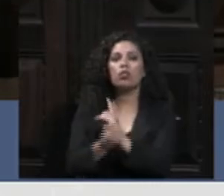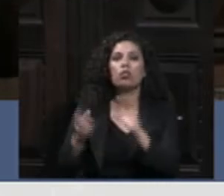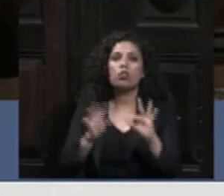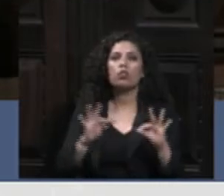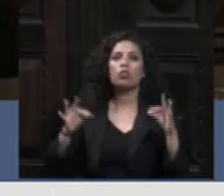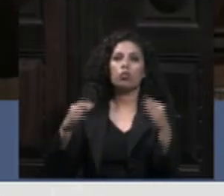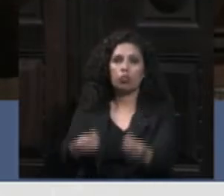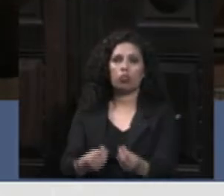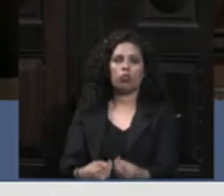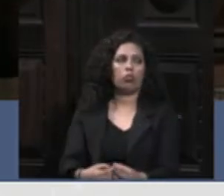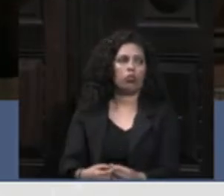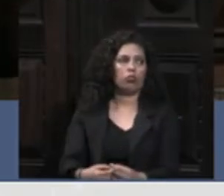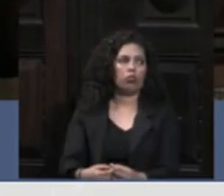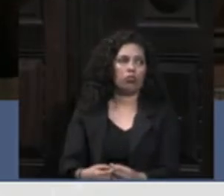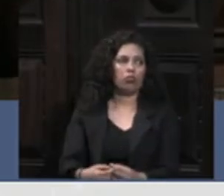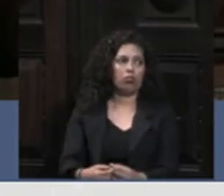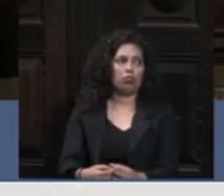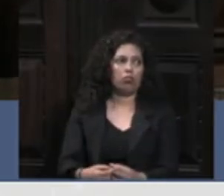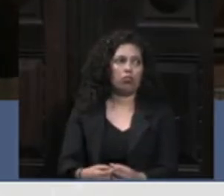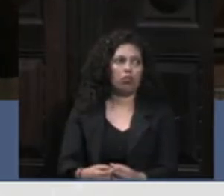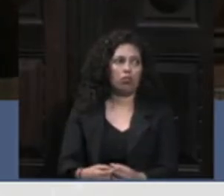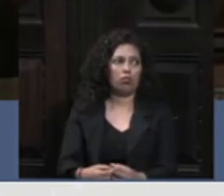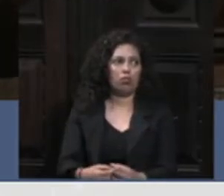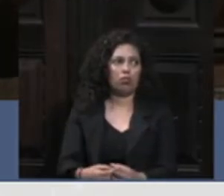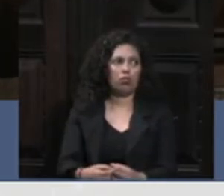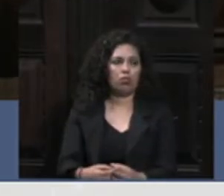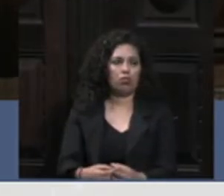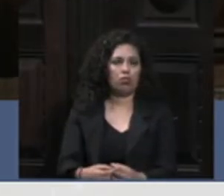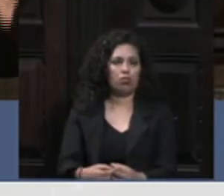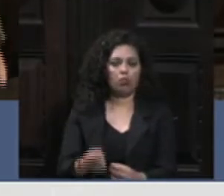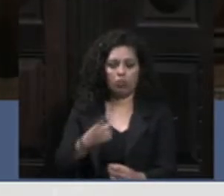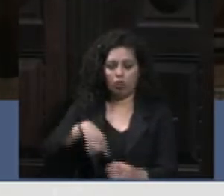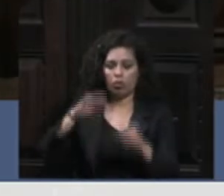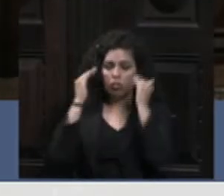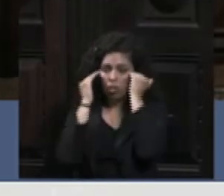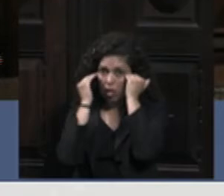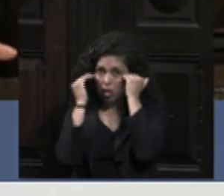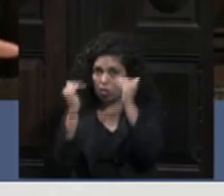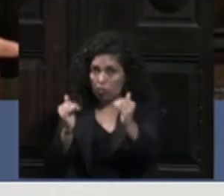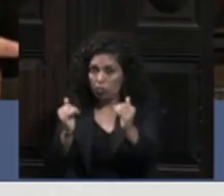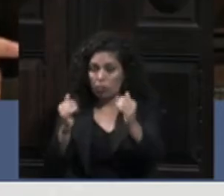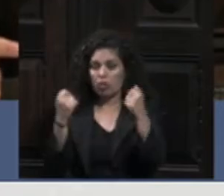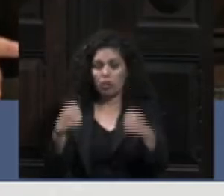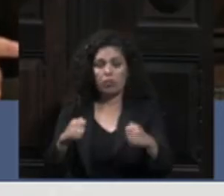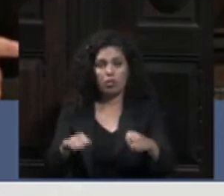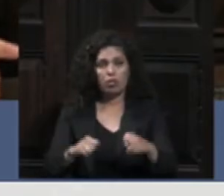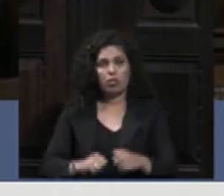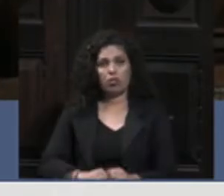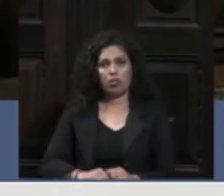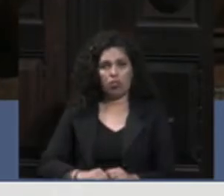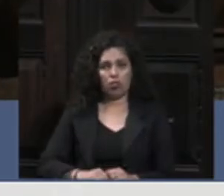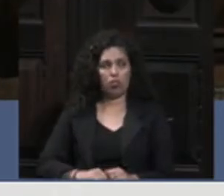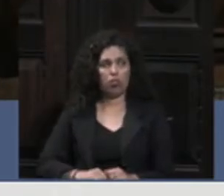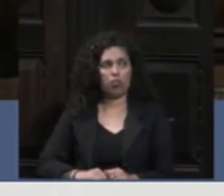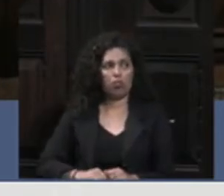vá se opor. Ou nós respeitamos o desejo